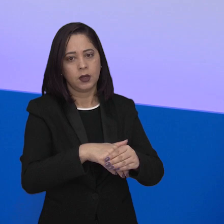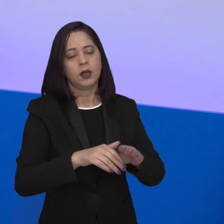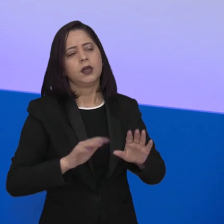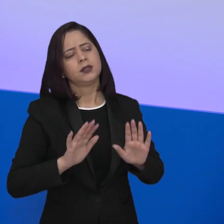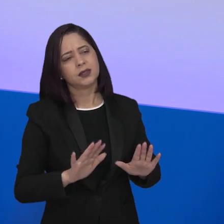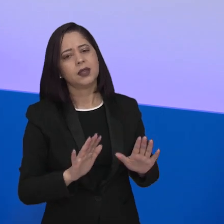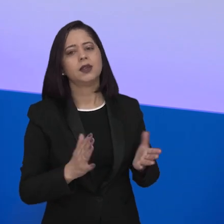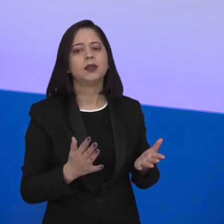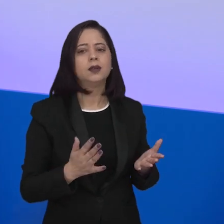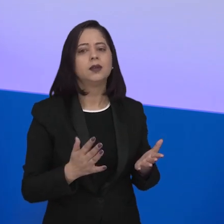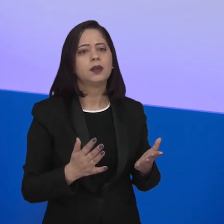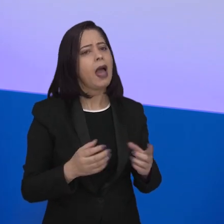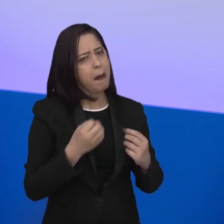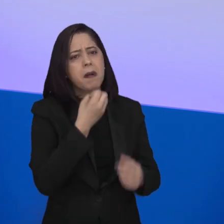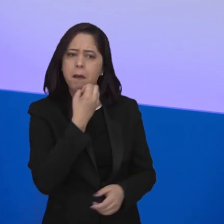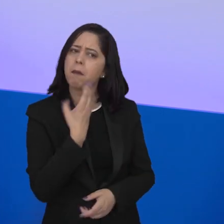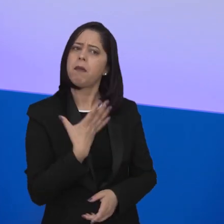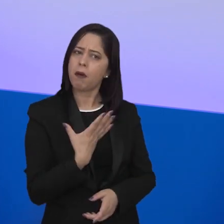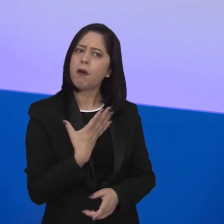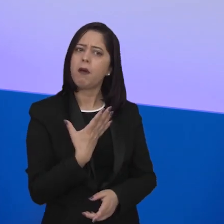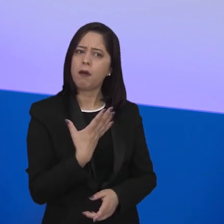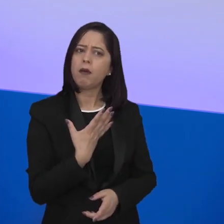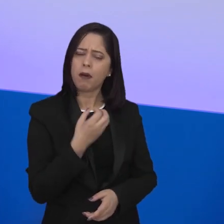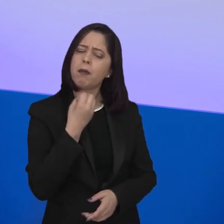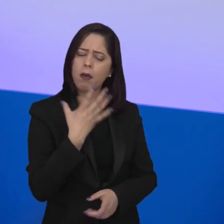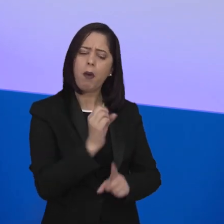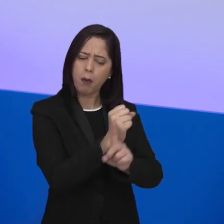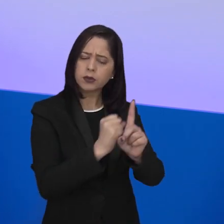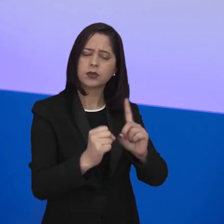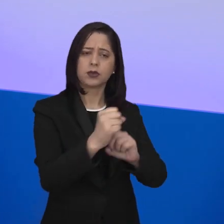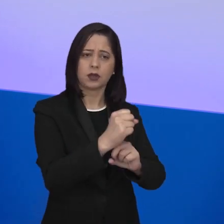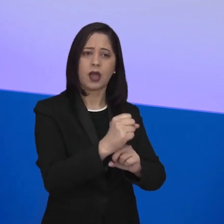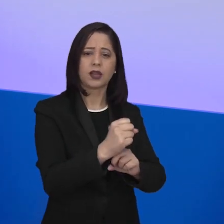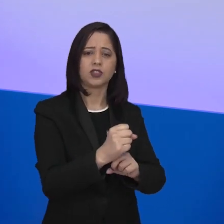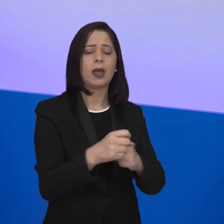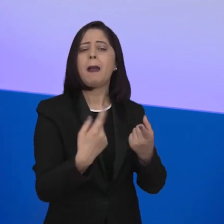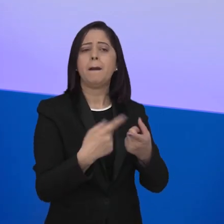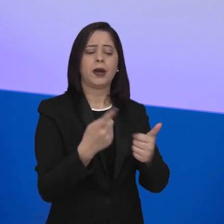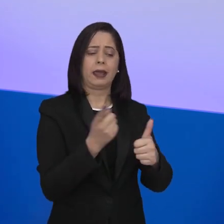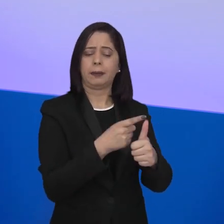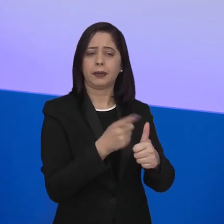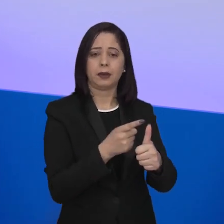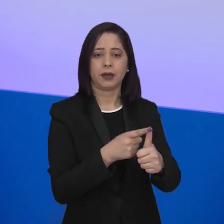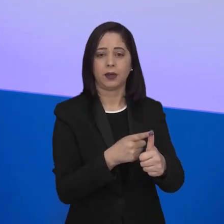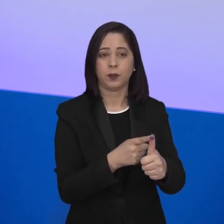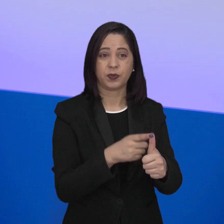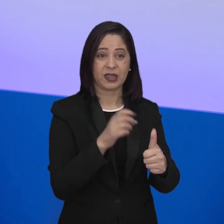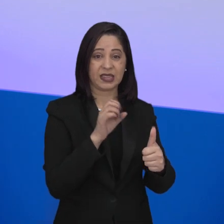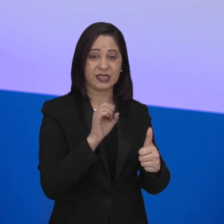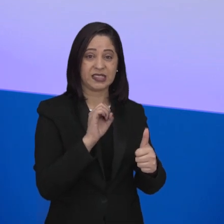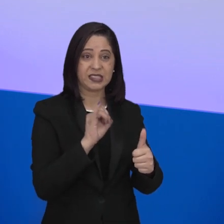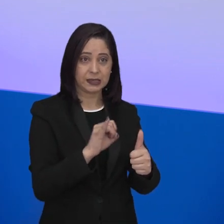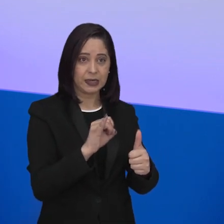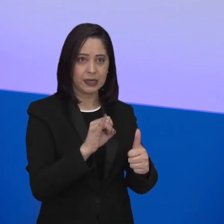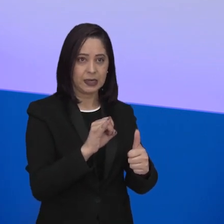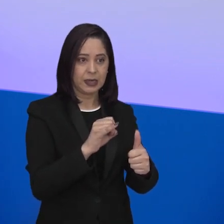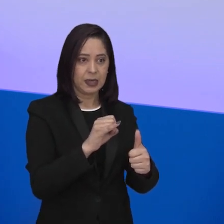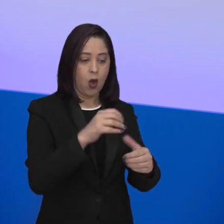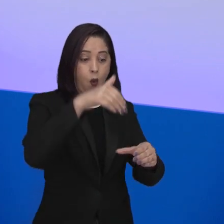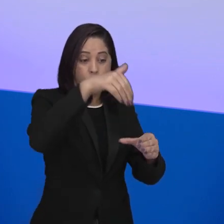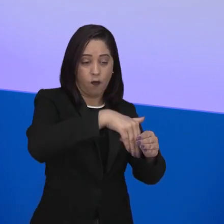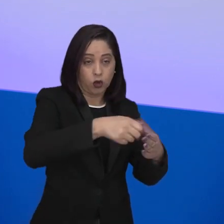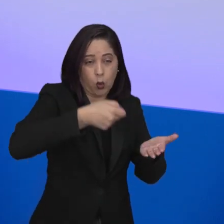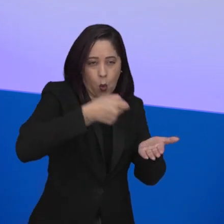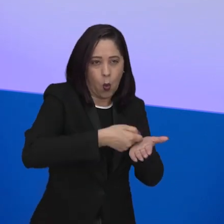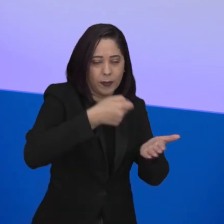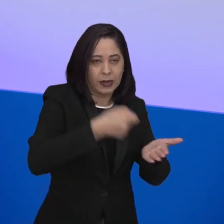teve. Isso aí tem reflexos positivos para nós enquanto sociedade. O primeiro deles é de certa forma,